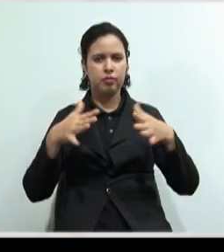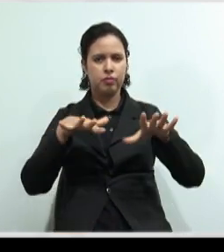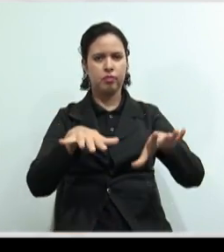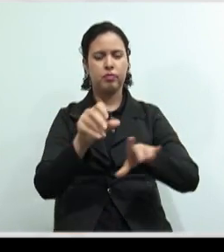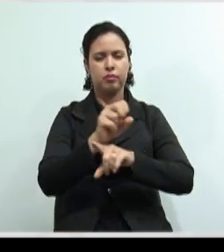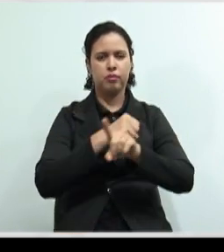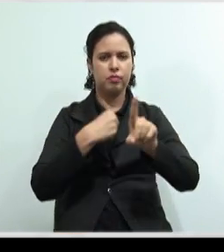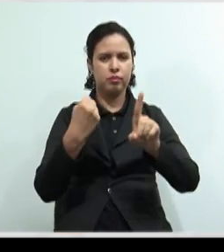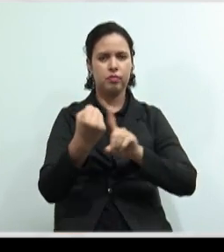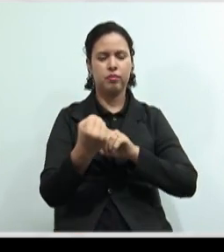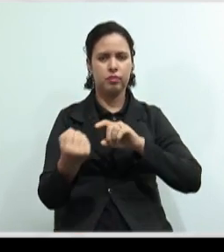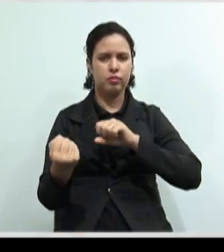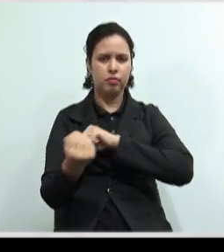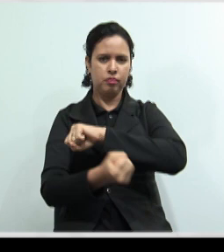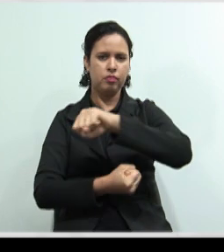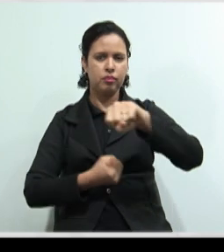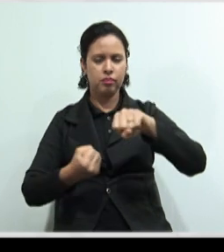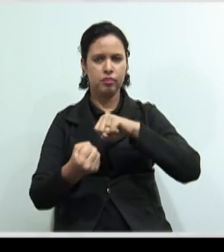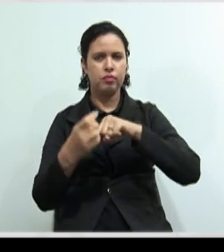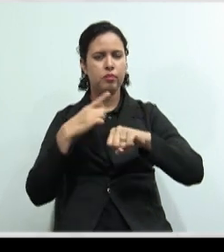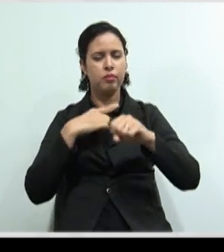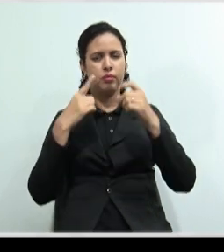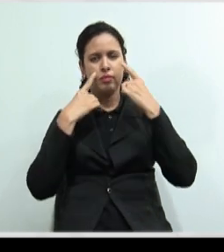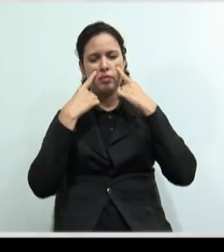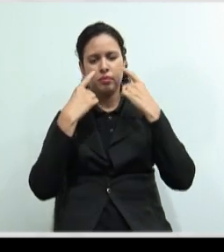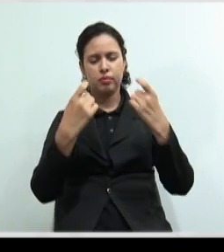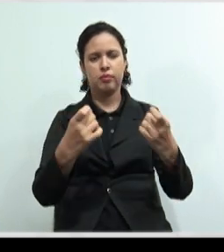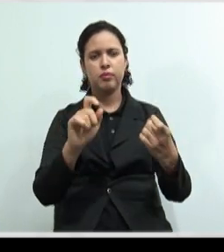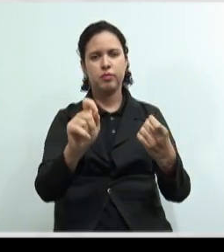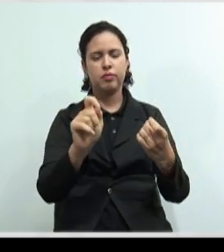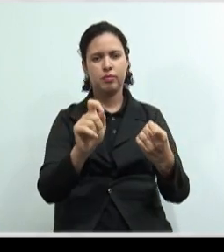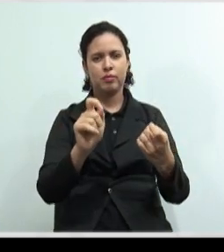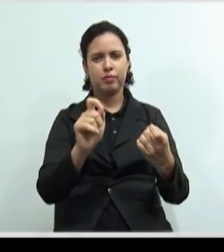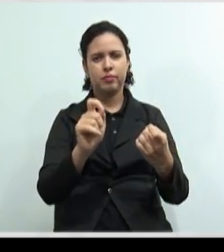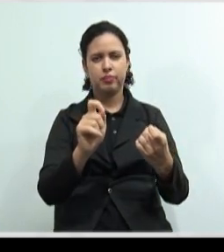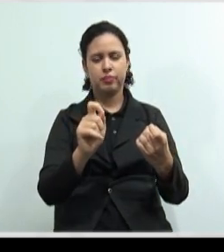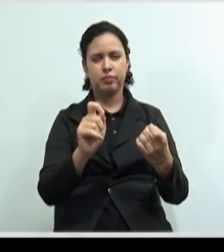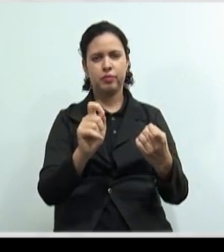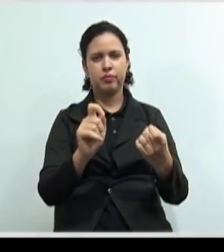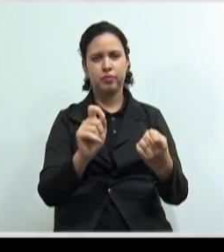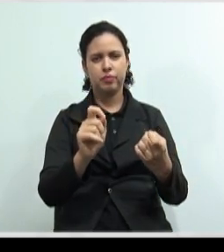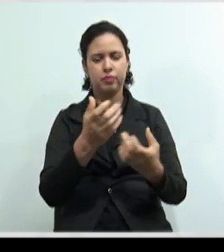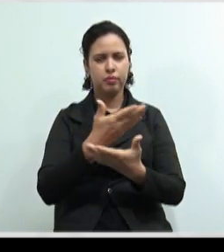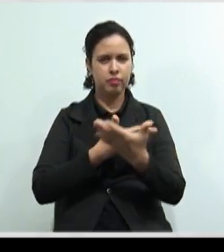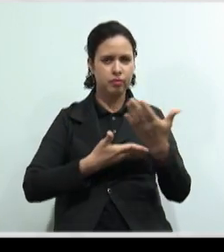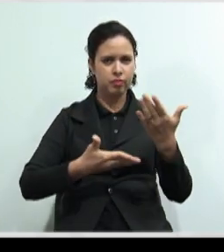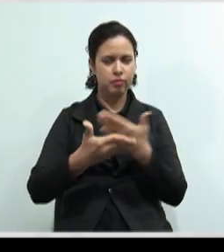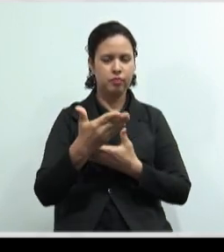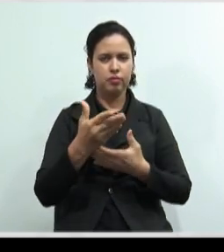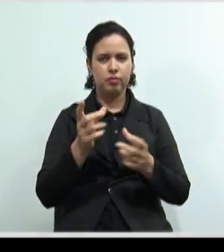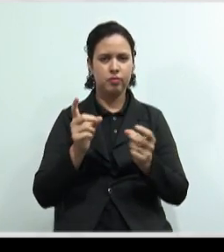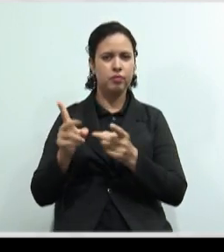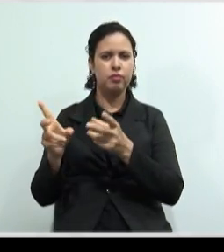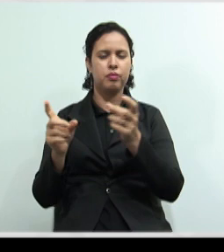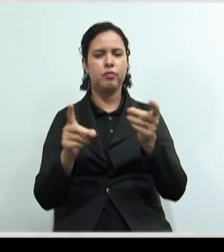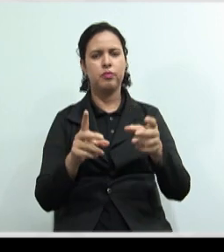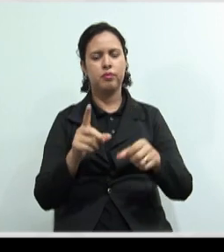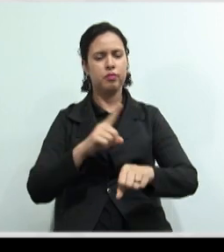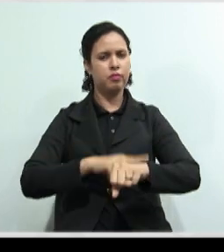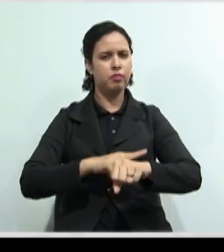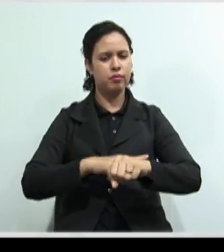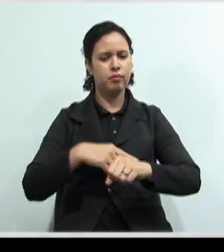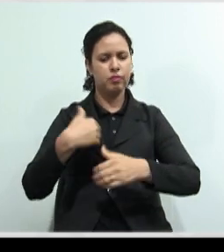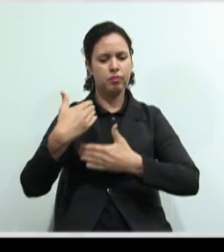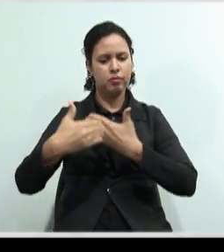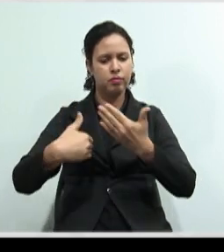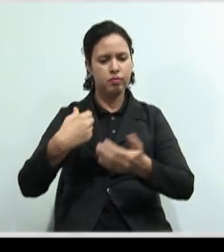a sustentabilidade vão gerar um interesse de manter a relação comercial por mais tempo, porque o produto vai ter uma visão